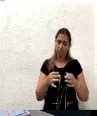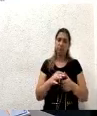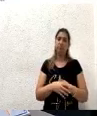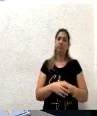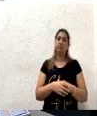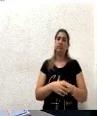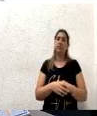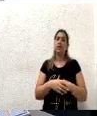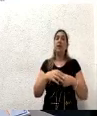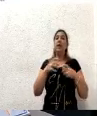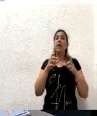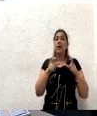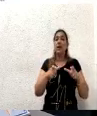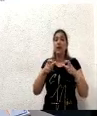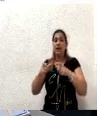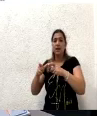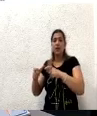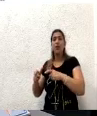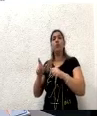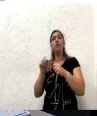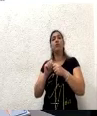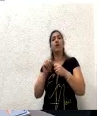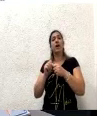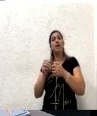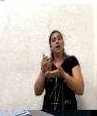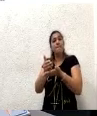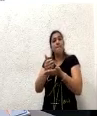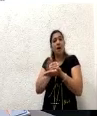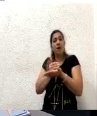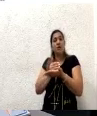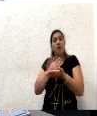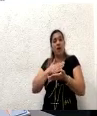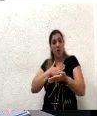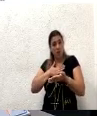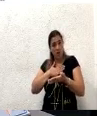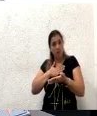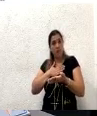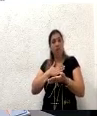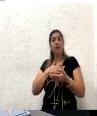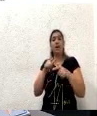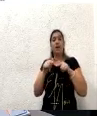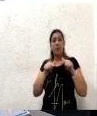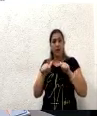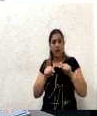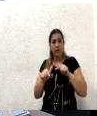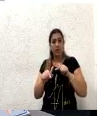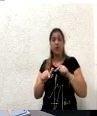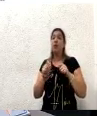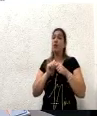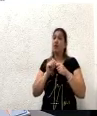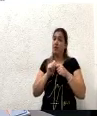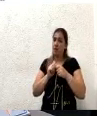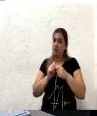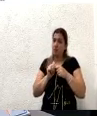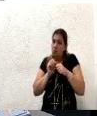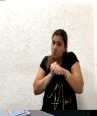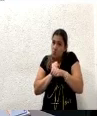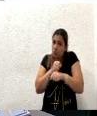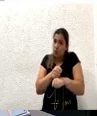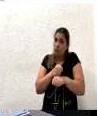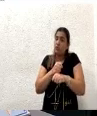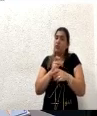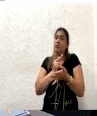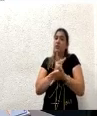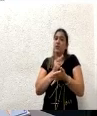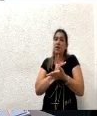seu quadrado. E a gente faz o que é necessário. Eu faço o que é necessário, suficiente e ainda um pouquinho mais.